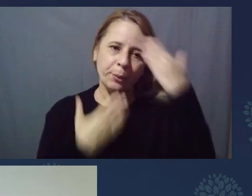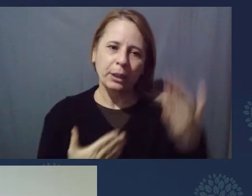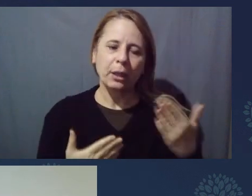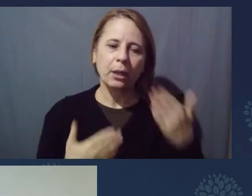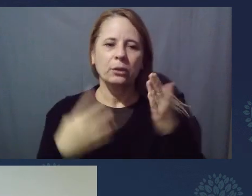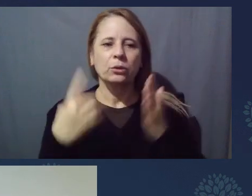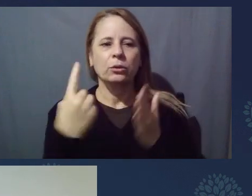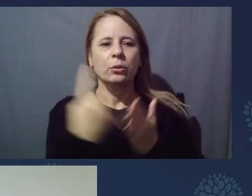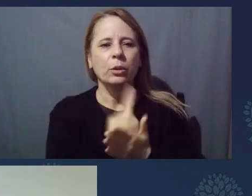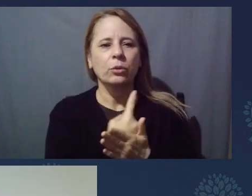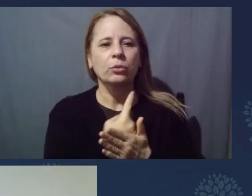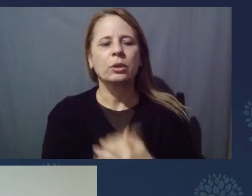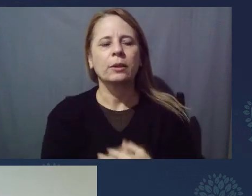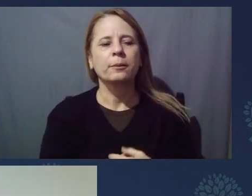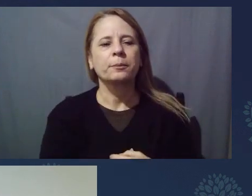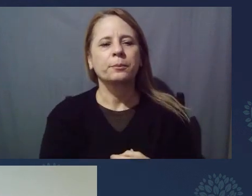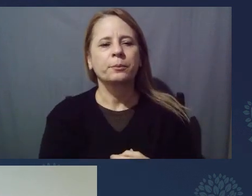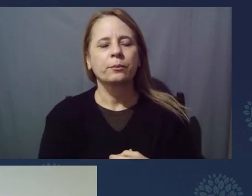pergunta.